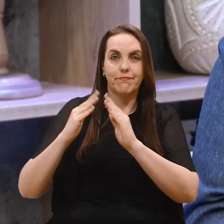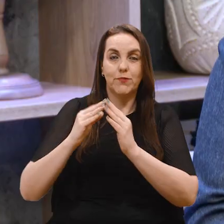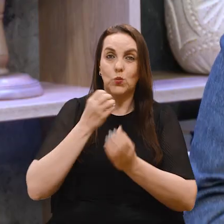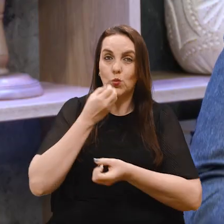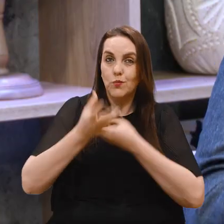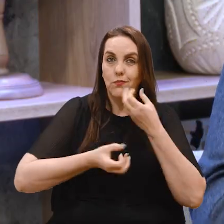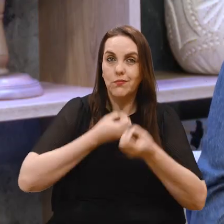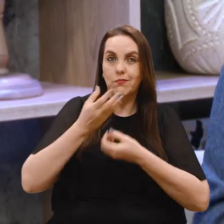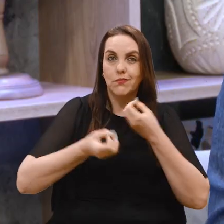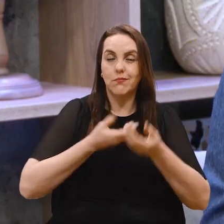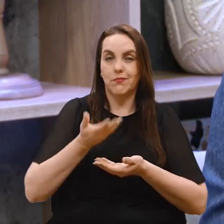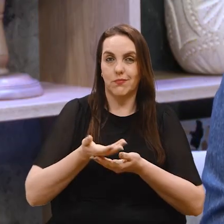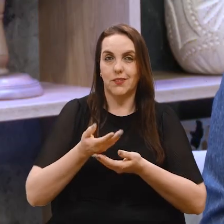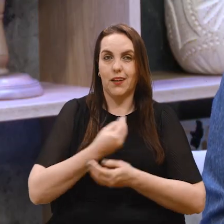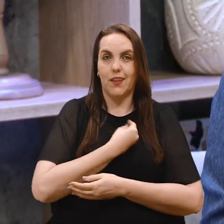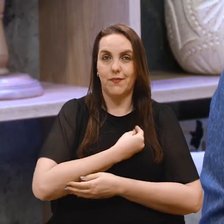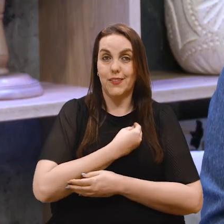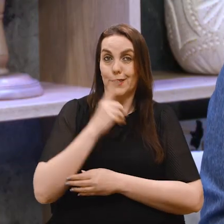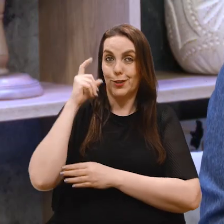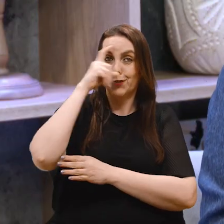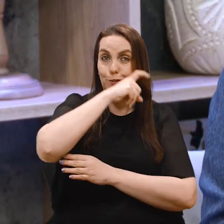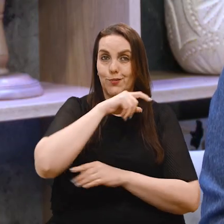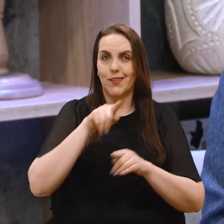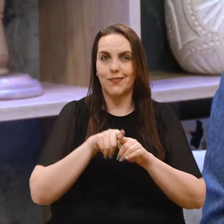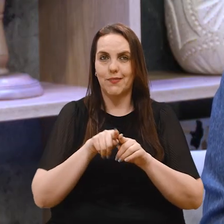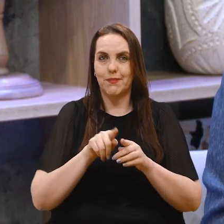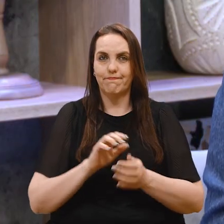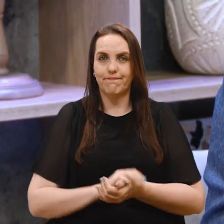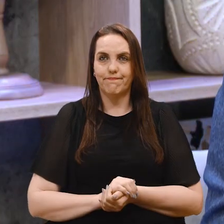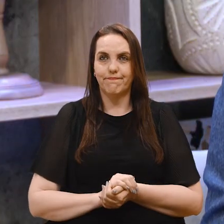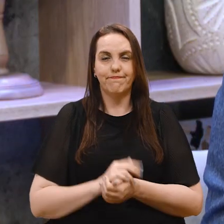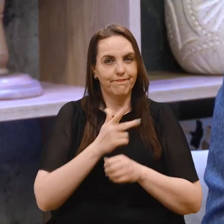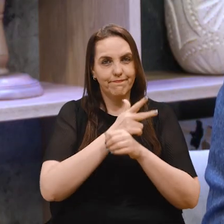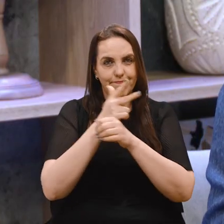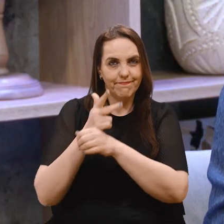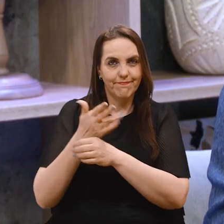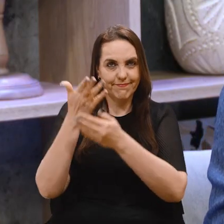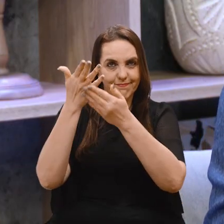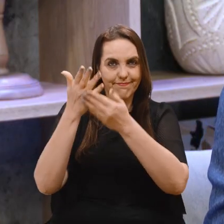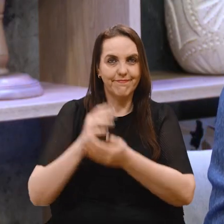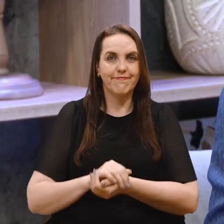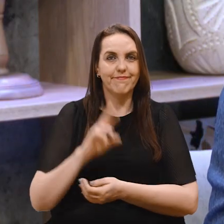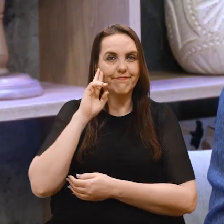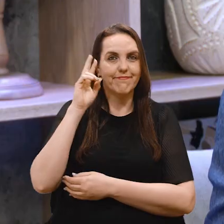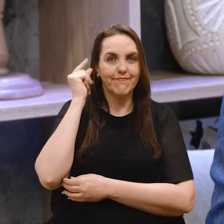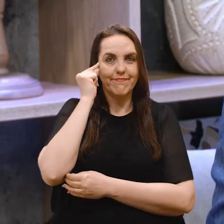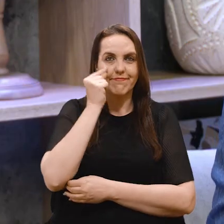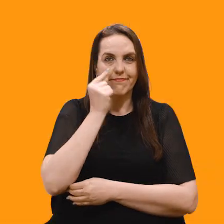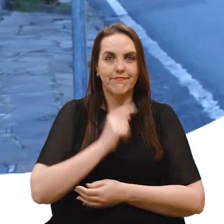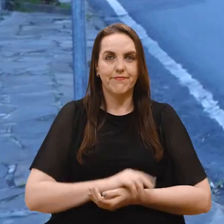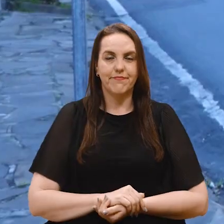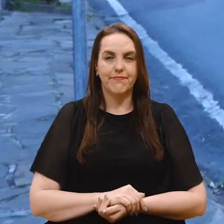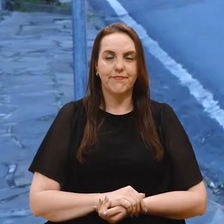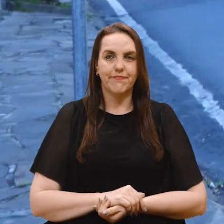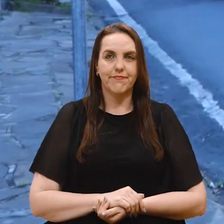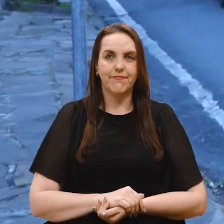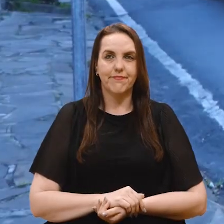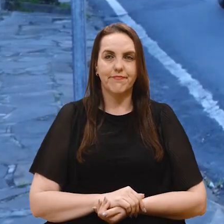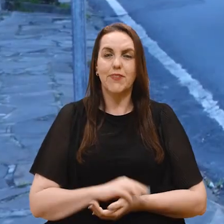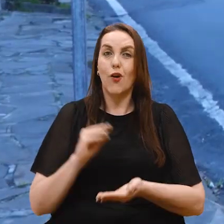suas vidas e das dificuldades. Pode rodar então o nosso diretor Mauro Camargo.